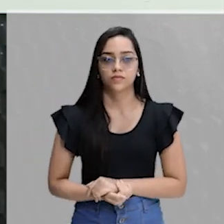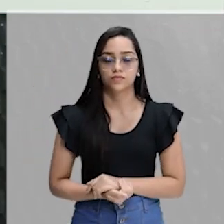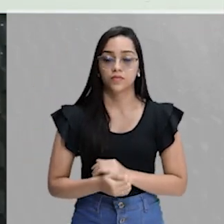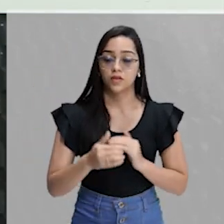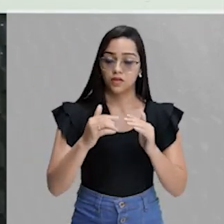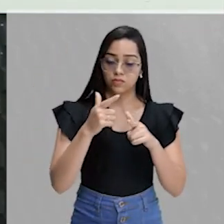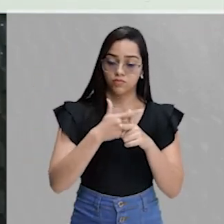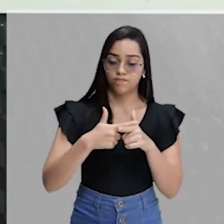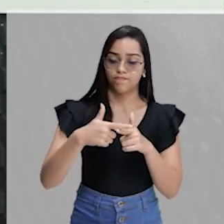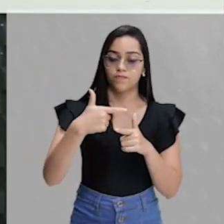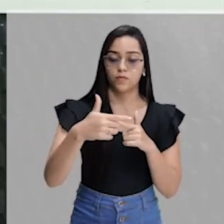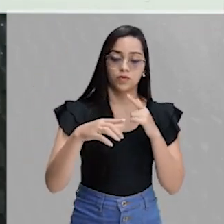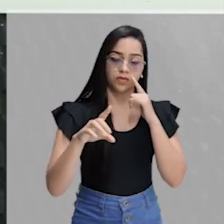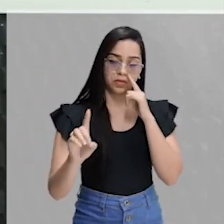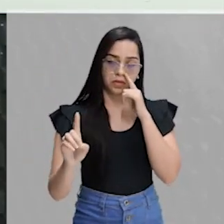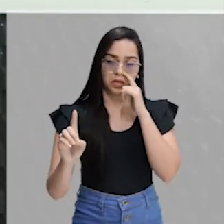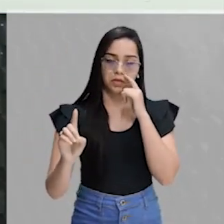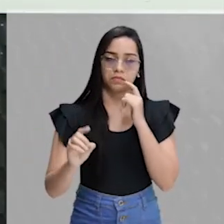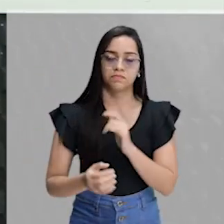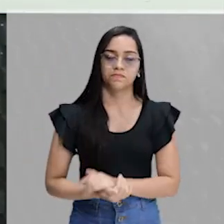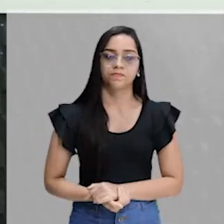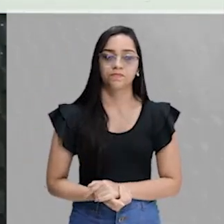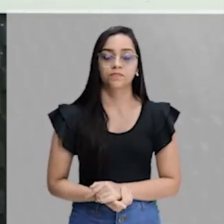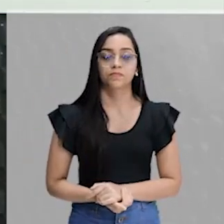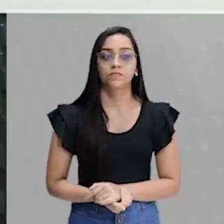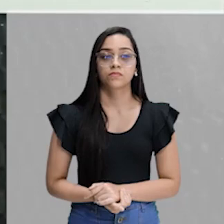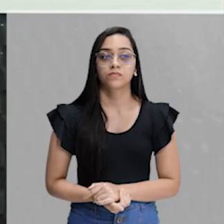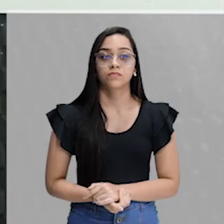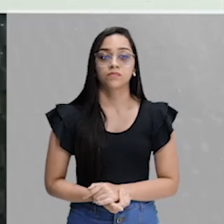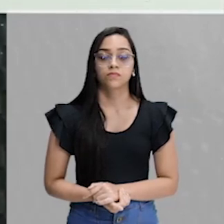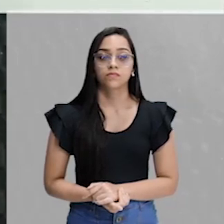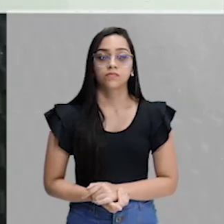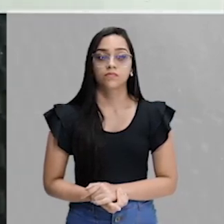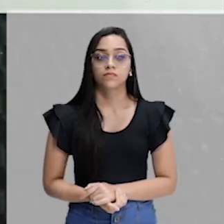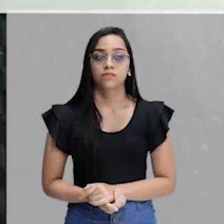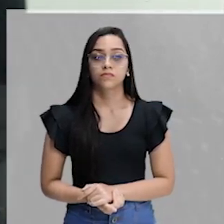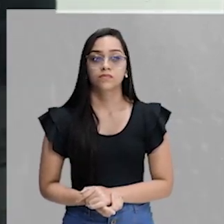D, né? 2 vezes o deslocamento.